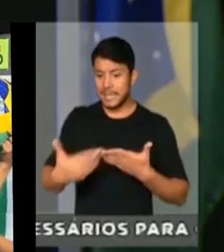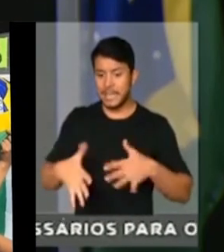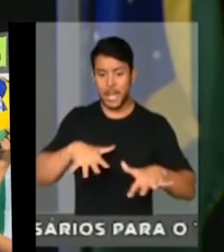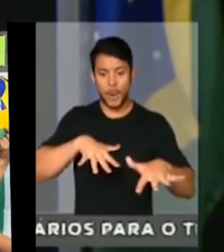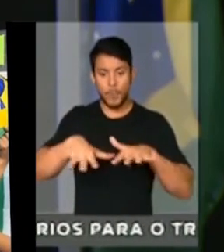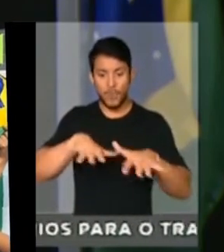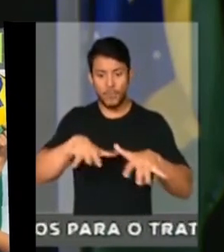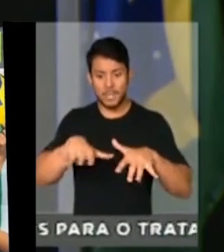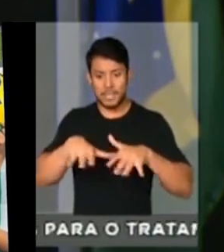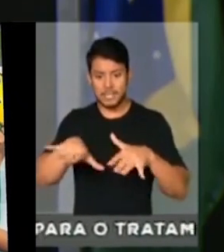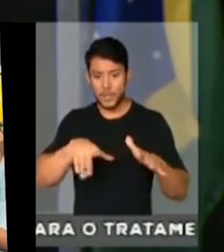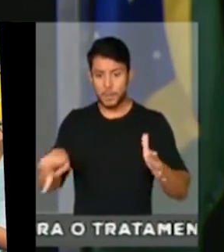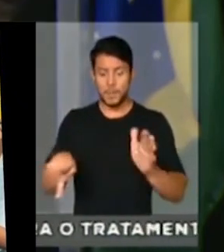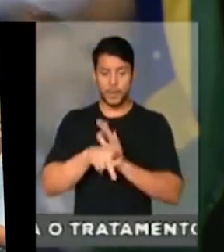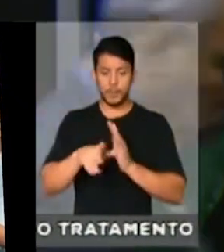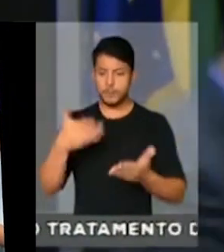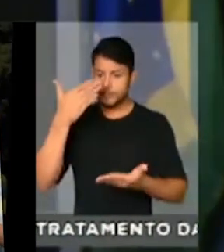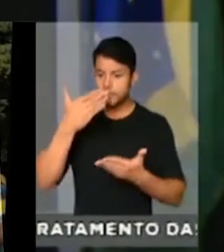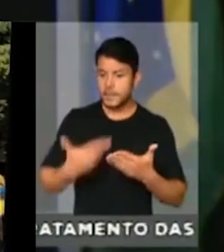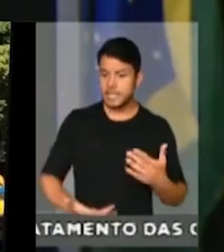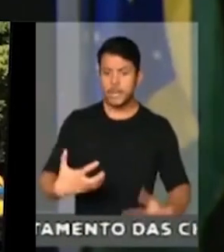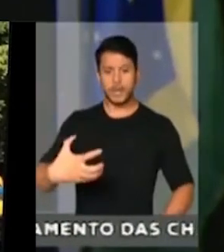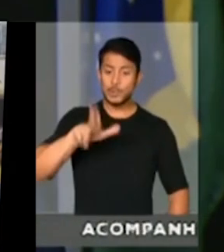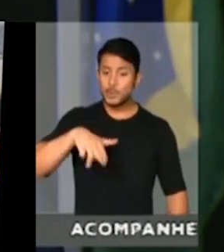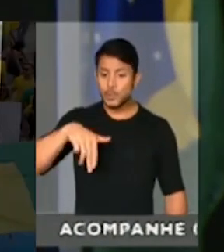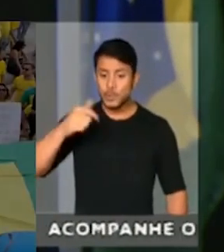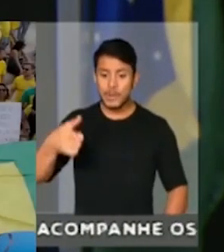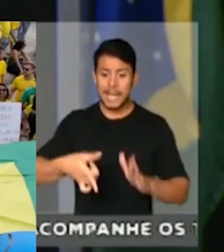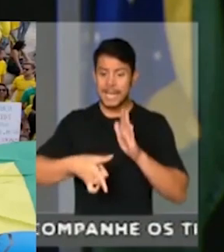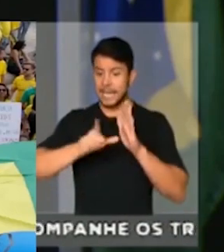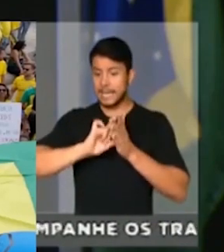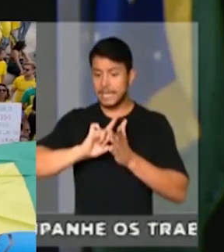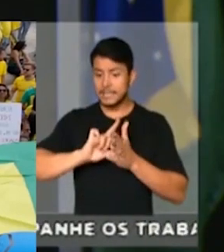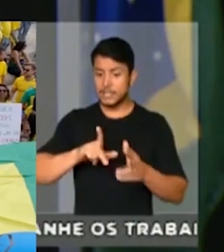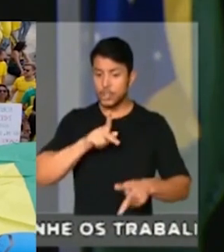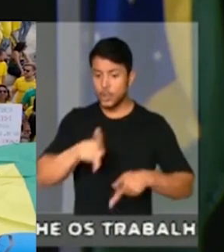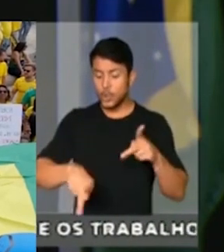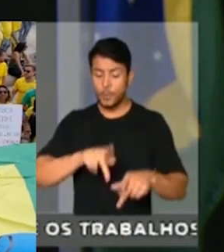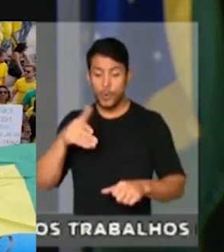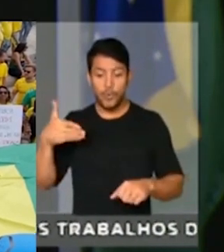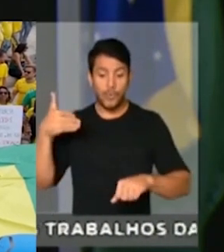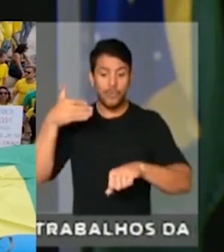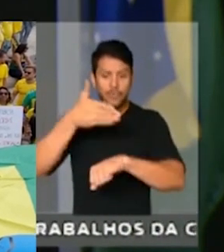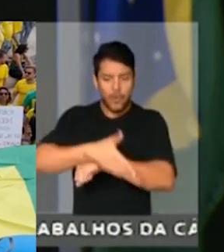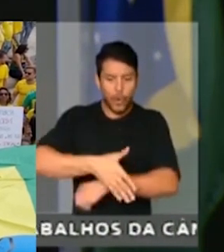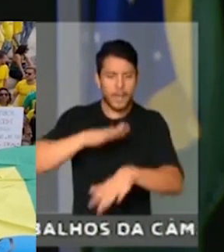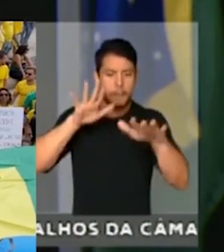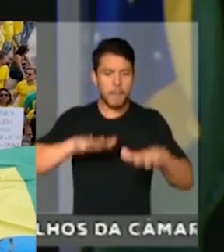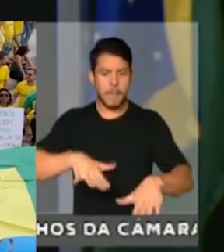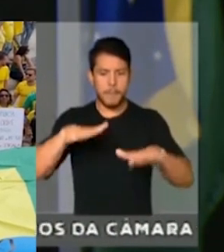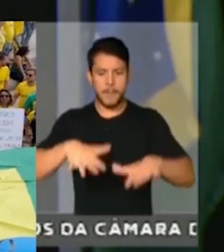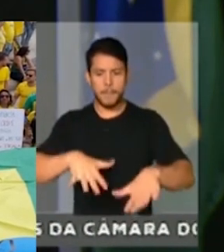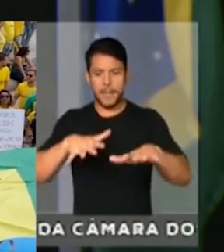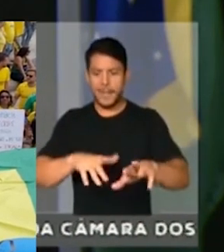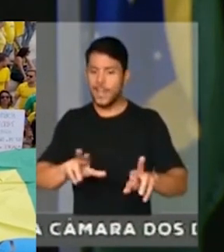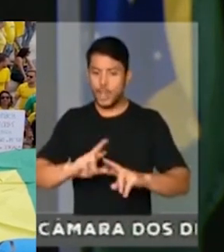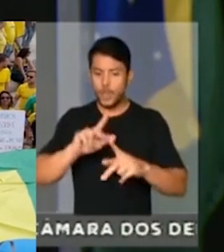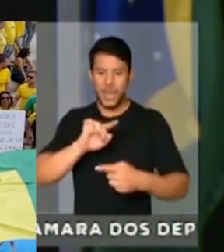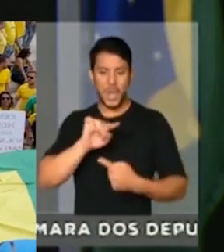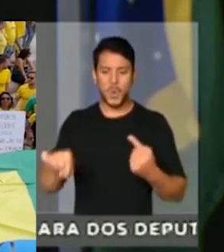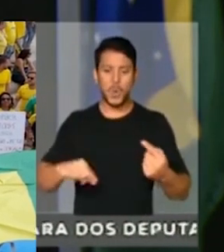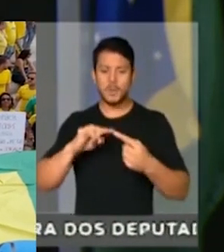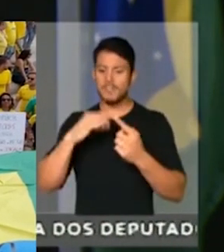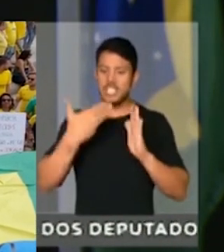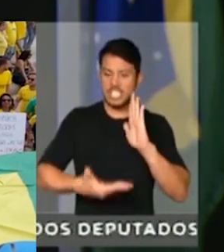mobilização, vocês perderam o senso do que é as ruas. A população foi às ruas não para desconstruir, não para